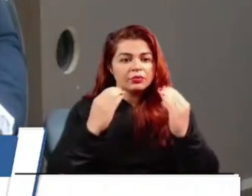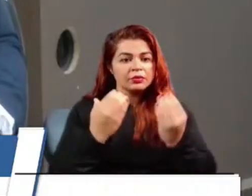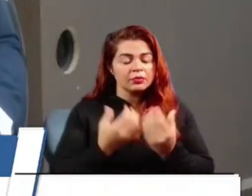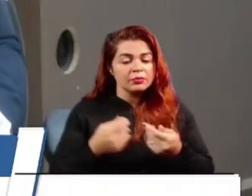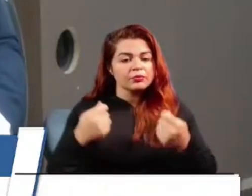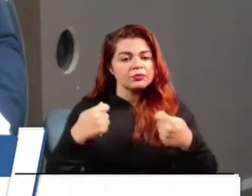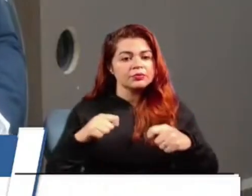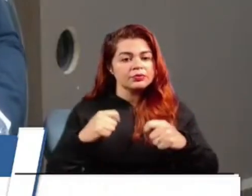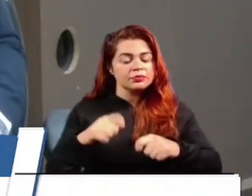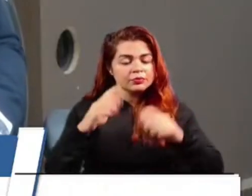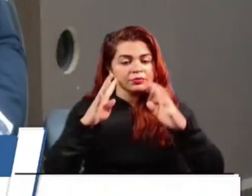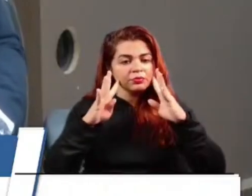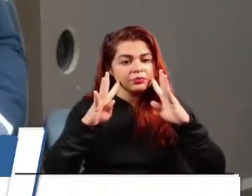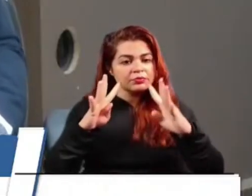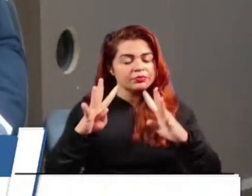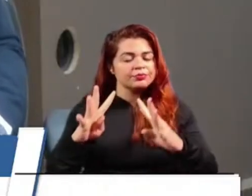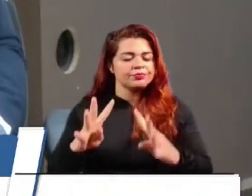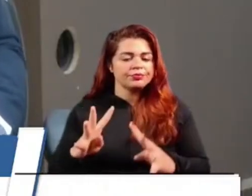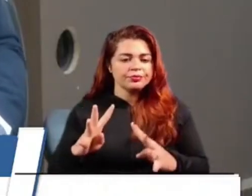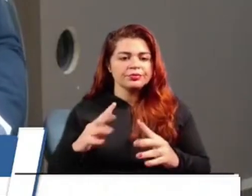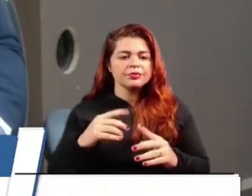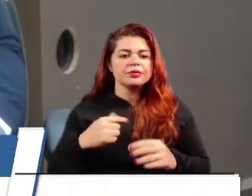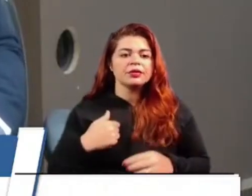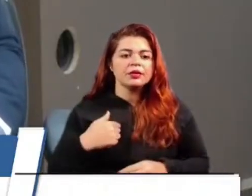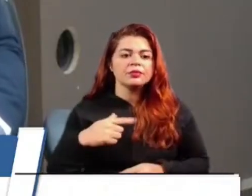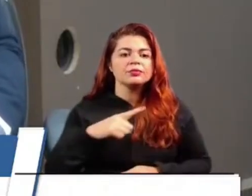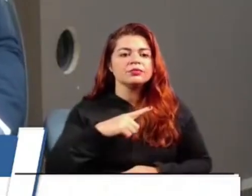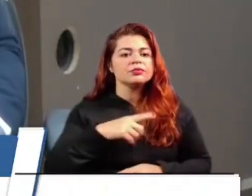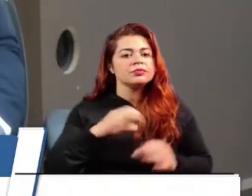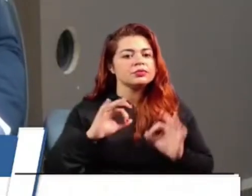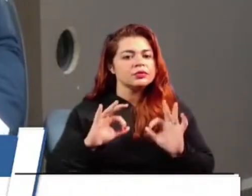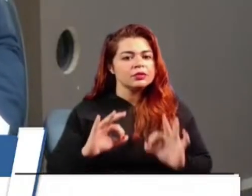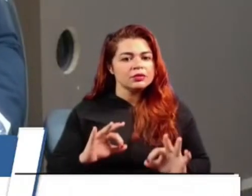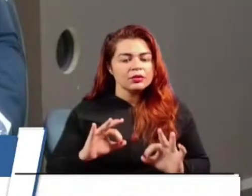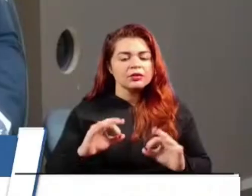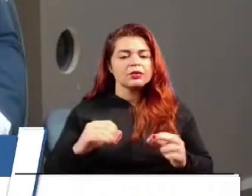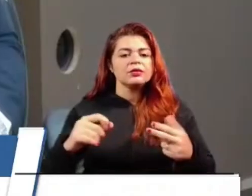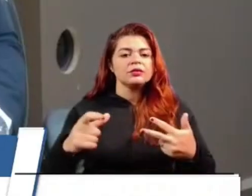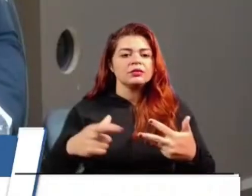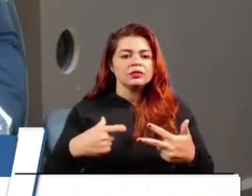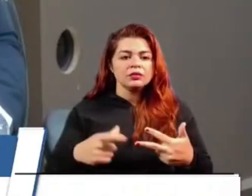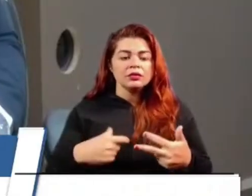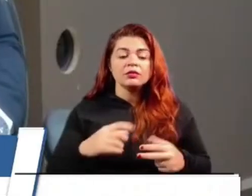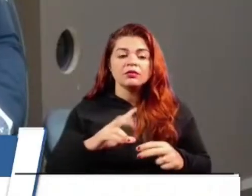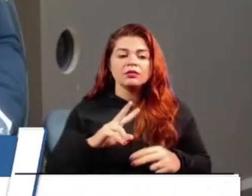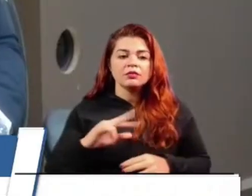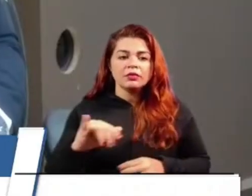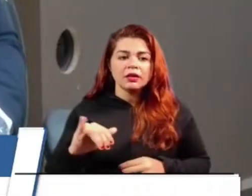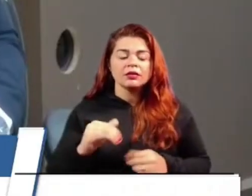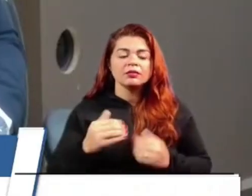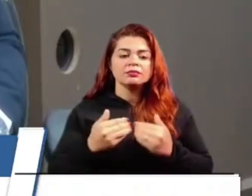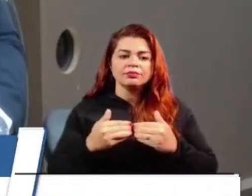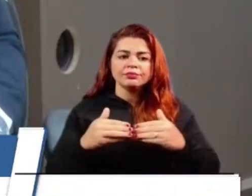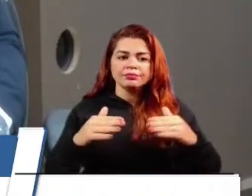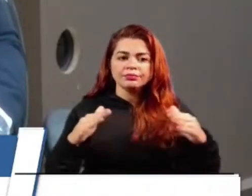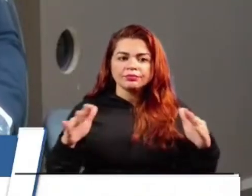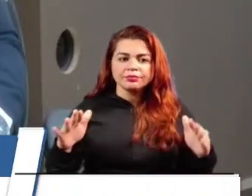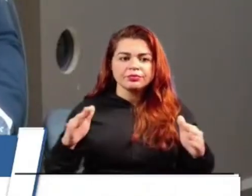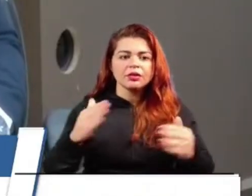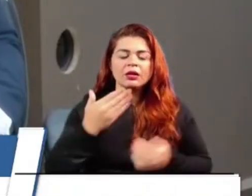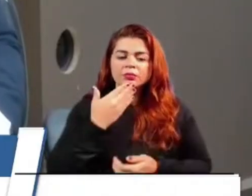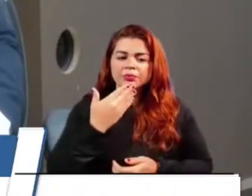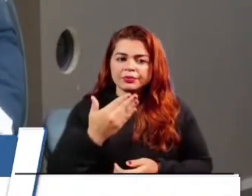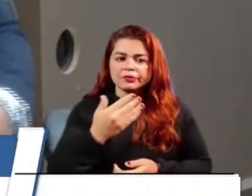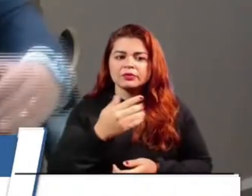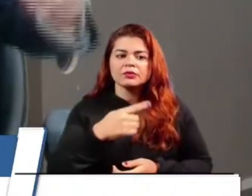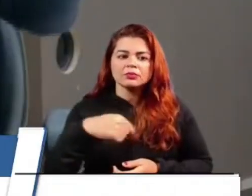certeza que o Poder Executivo vai abrir essa janela, também a pedido nosso. É necessário,